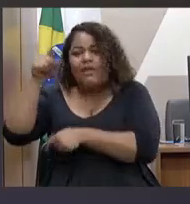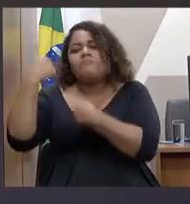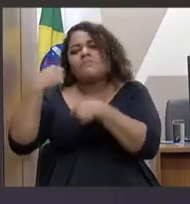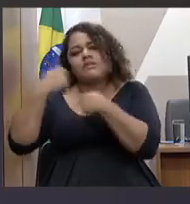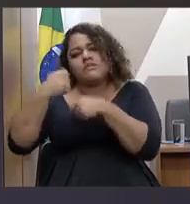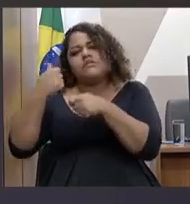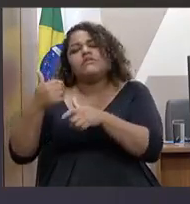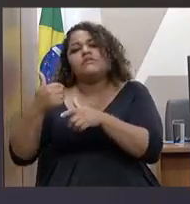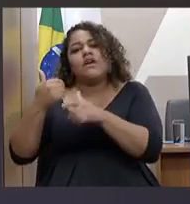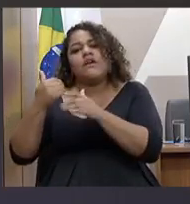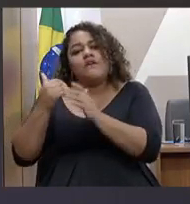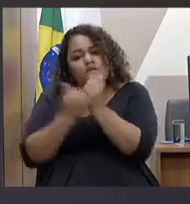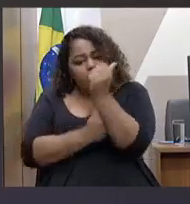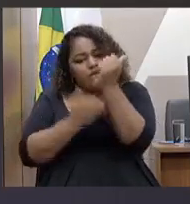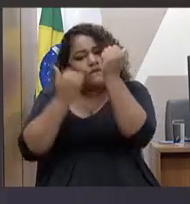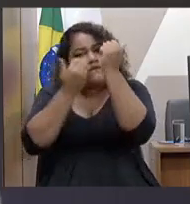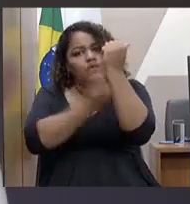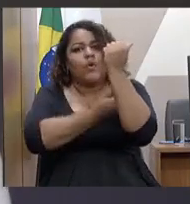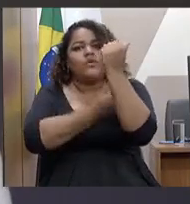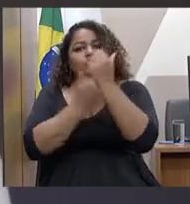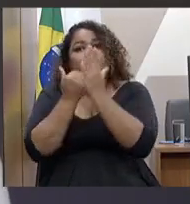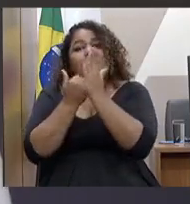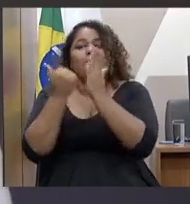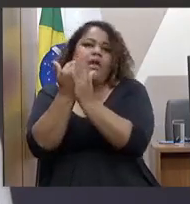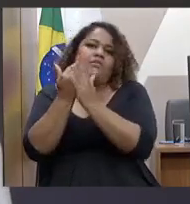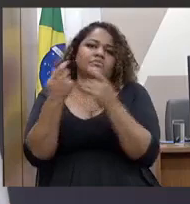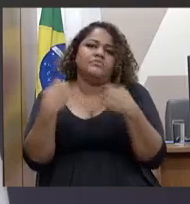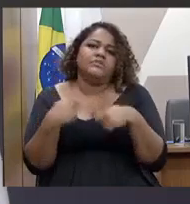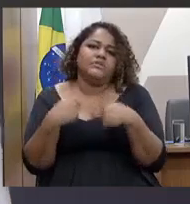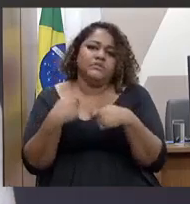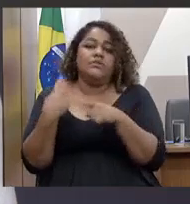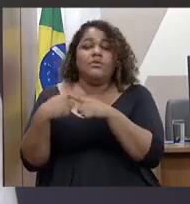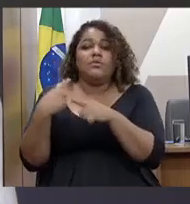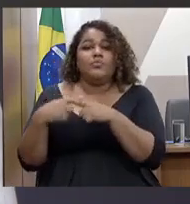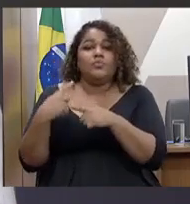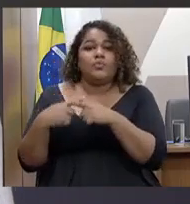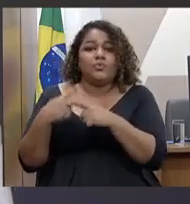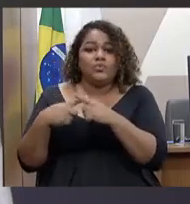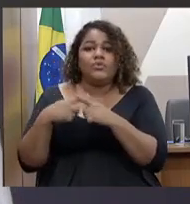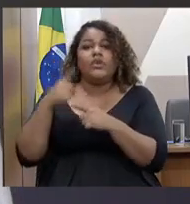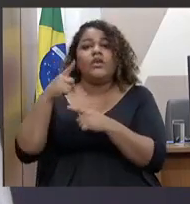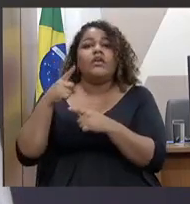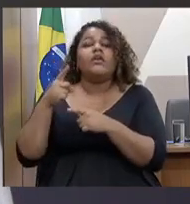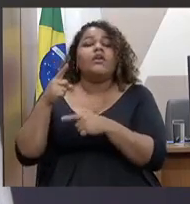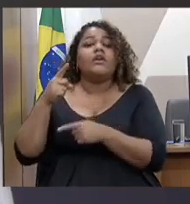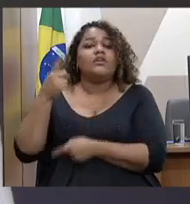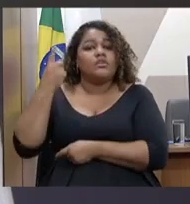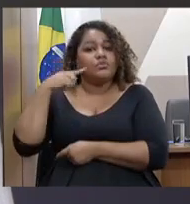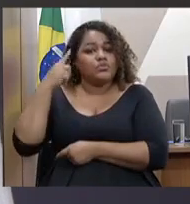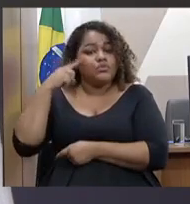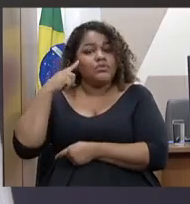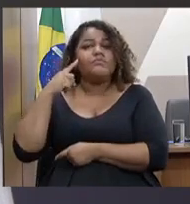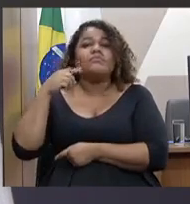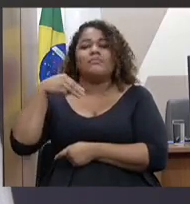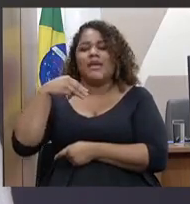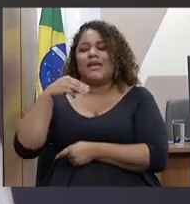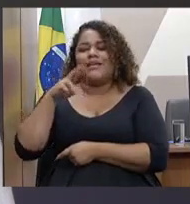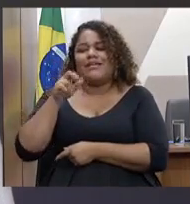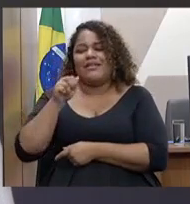Maria Luiza Maria José né da Dona Maria José vai aposentar e ela vai sair da subsérie no Ministério do Trabalho